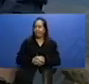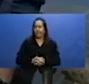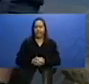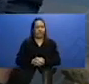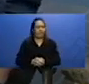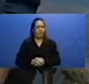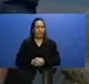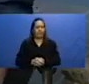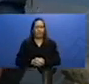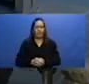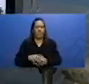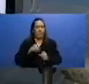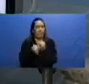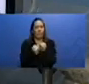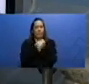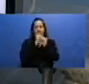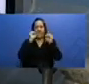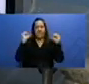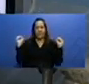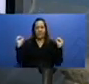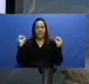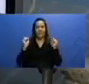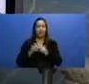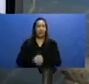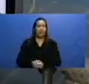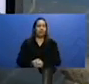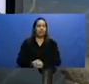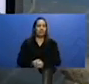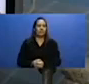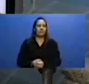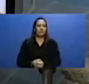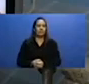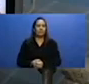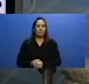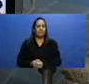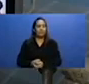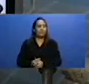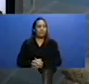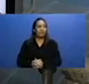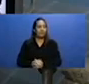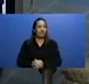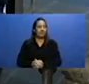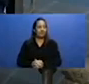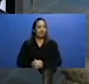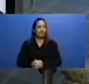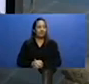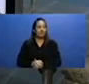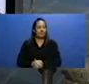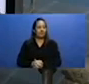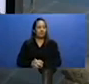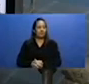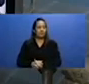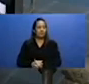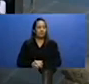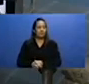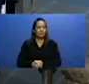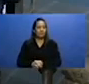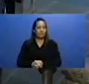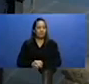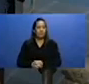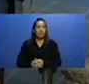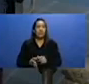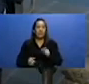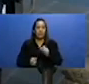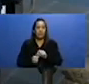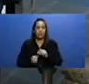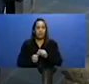credo. Não, né? Impossível. Isso é impossível de acontecer. A gente só faz